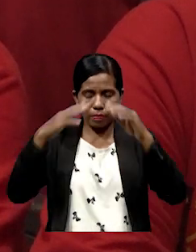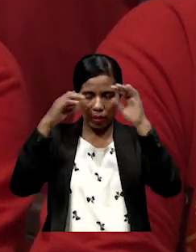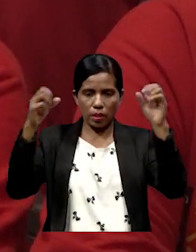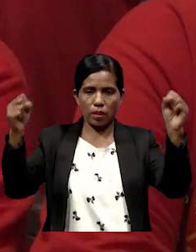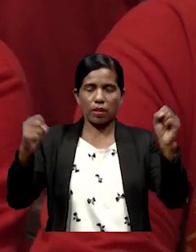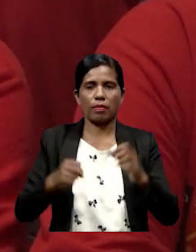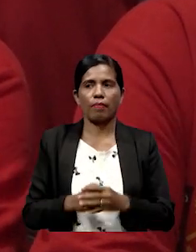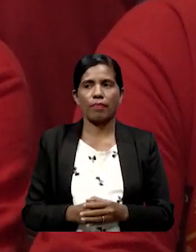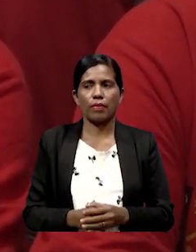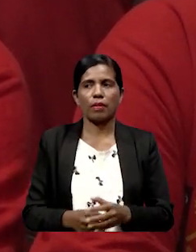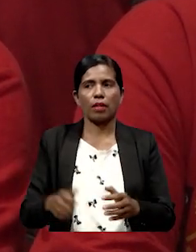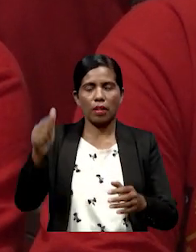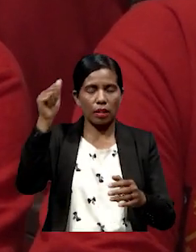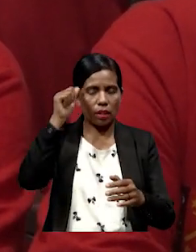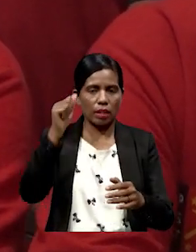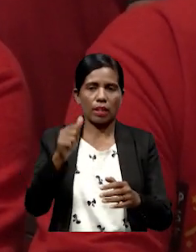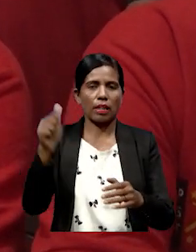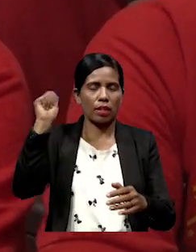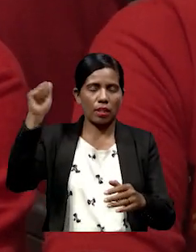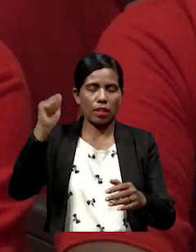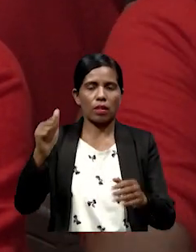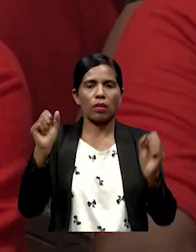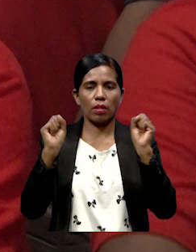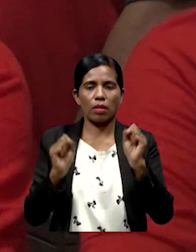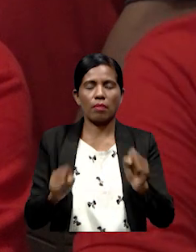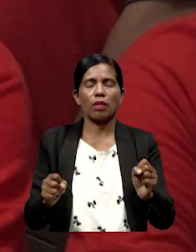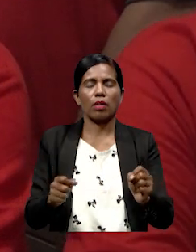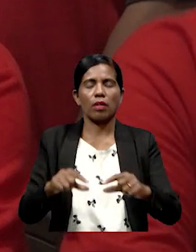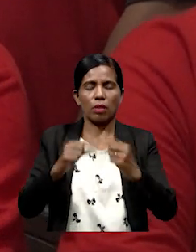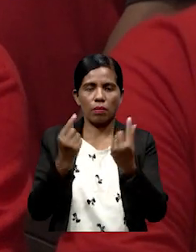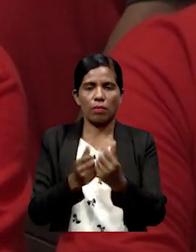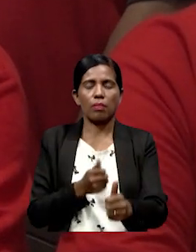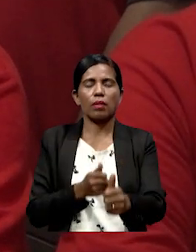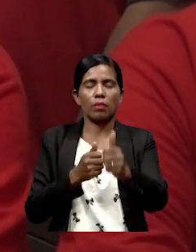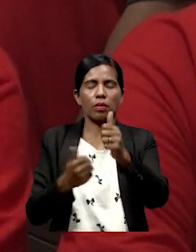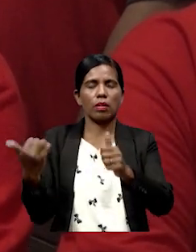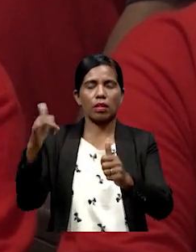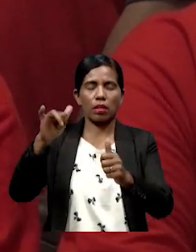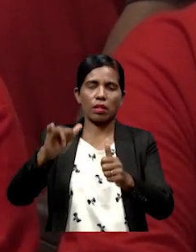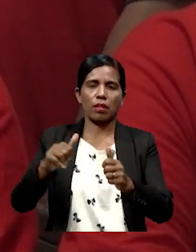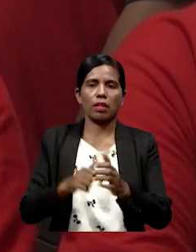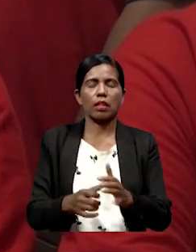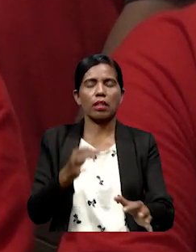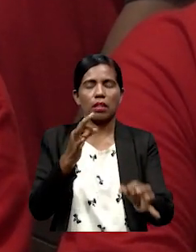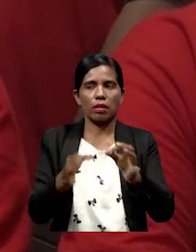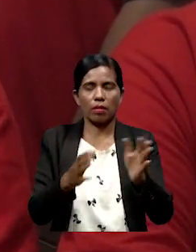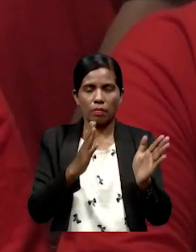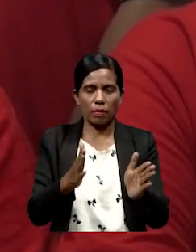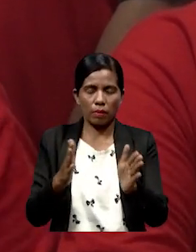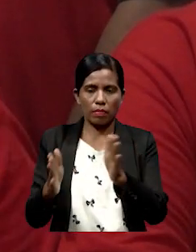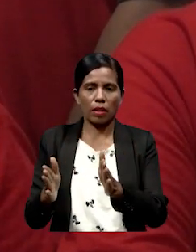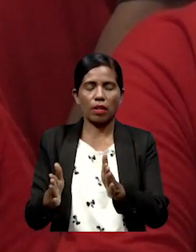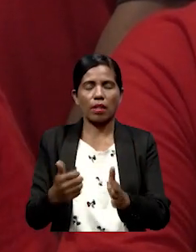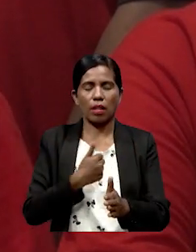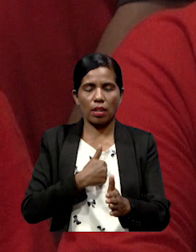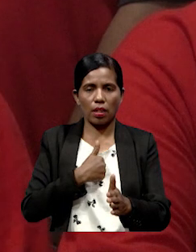mos. Candidato honi nia plataforma bele cumpri sira nia campanha. Kari prepara angela